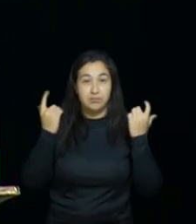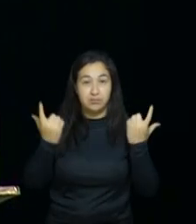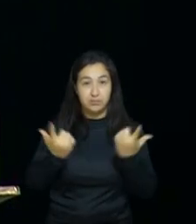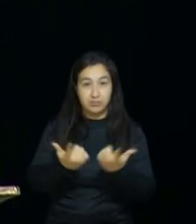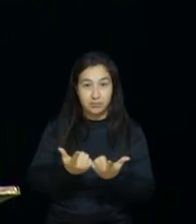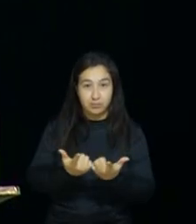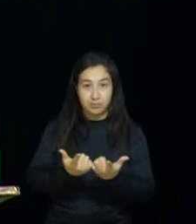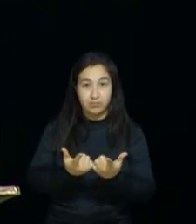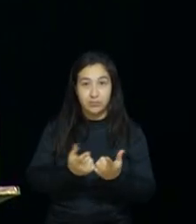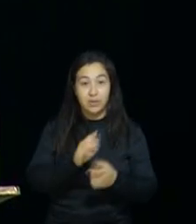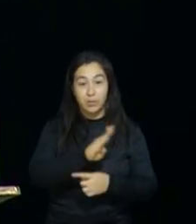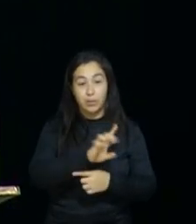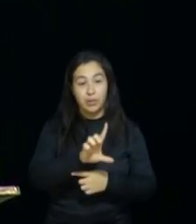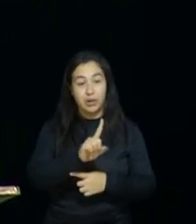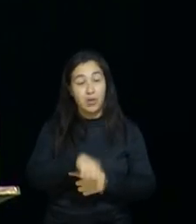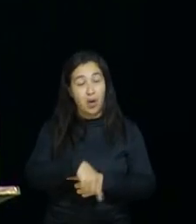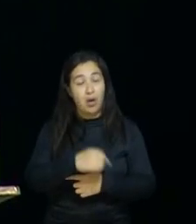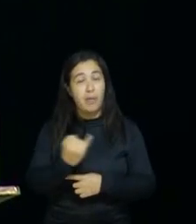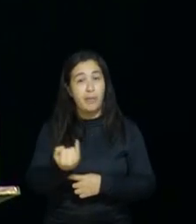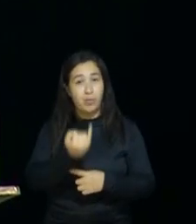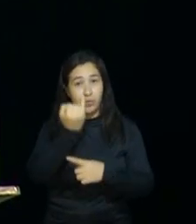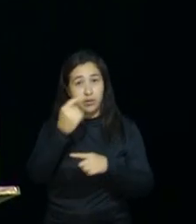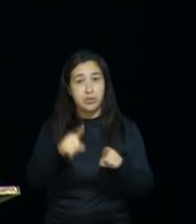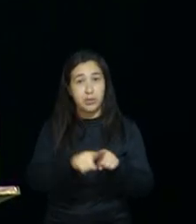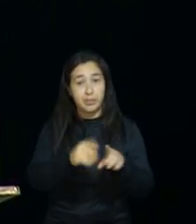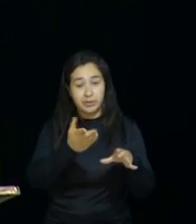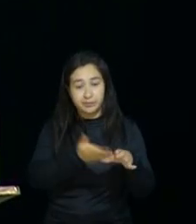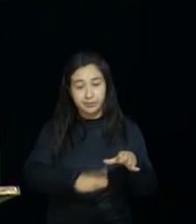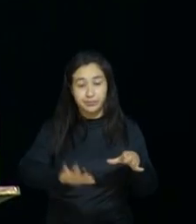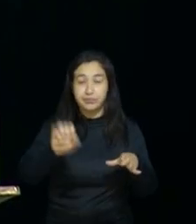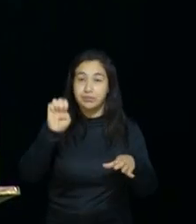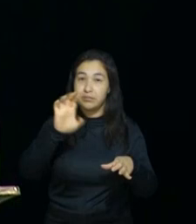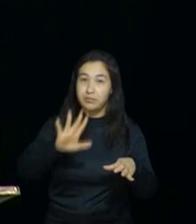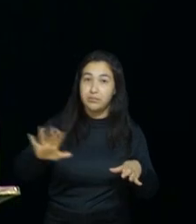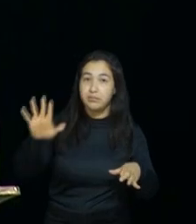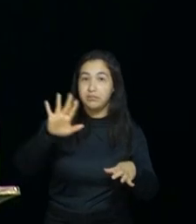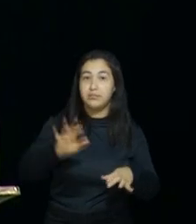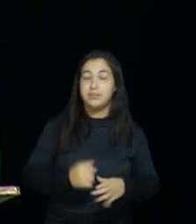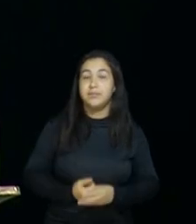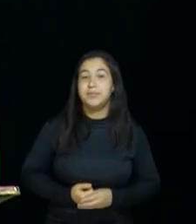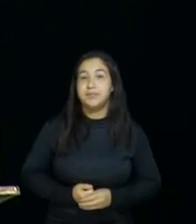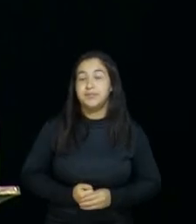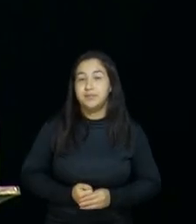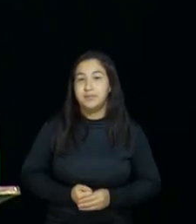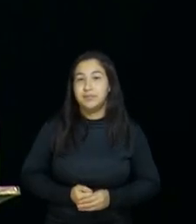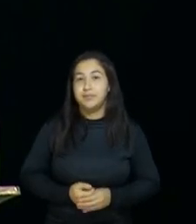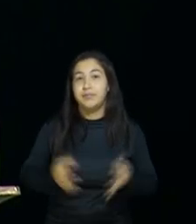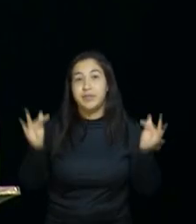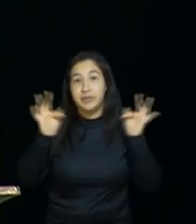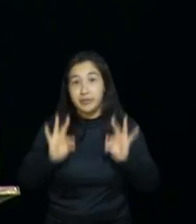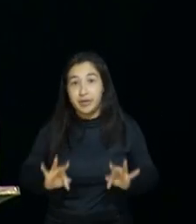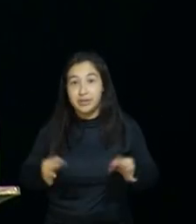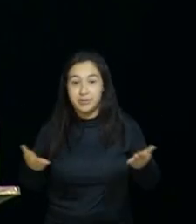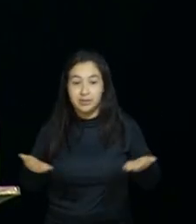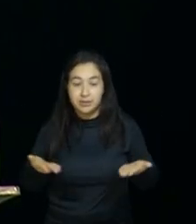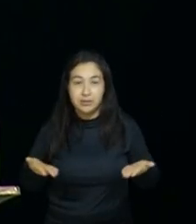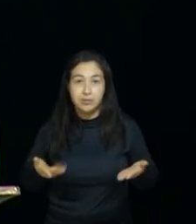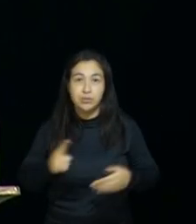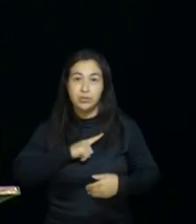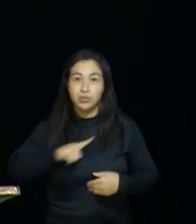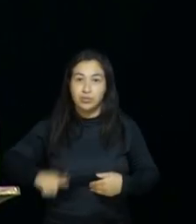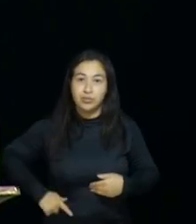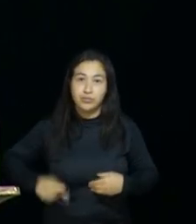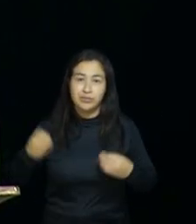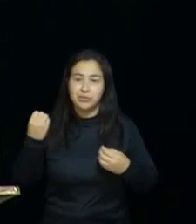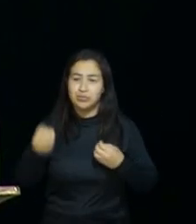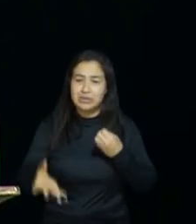Vale Europeu. Então, eu estou muito feliz de viver esse momento lá na Assembleia, estou muito feliz de viver esse momento como líder do governo, um governo que entrega, um